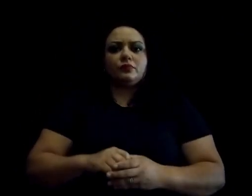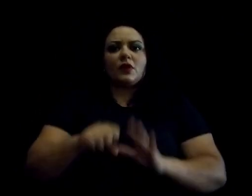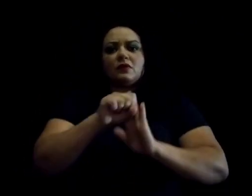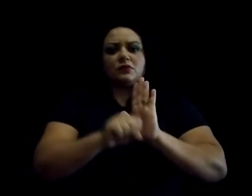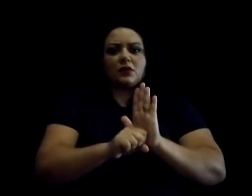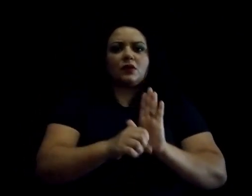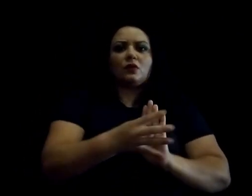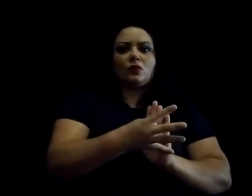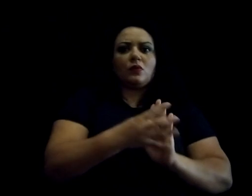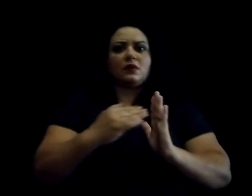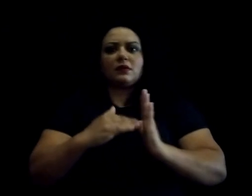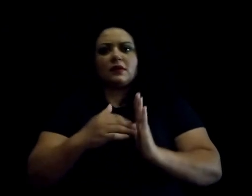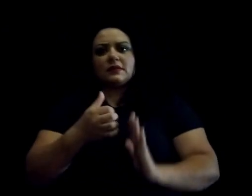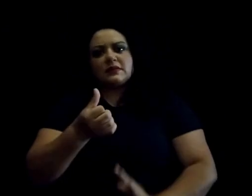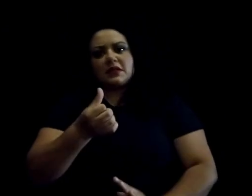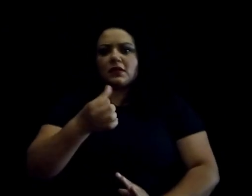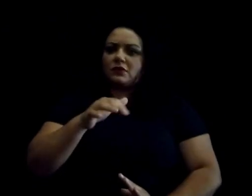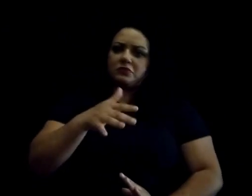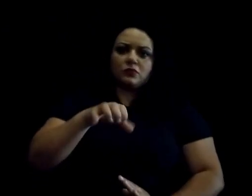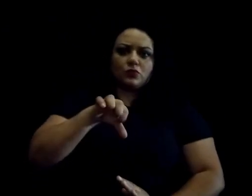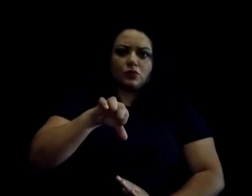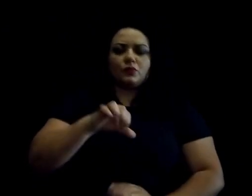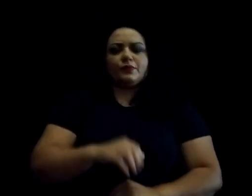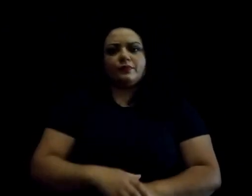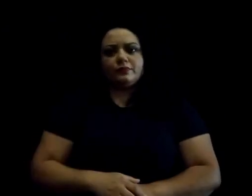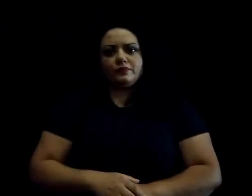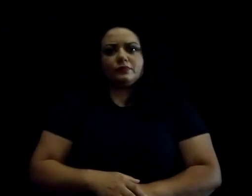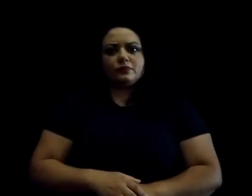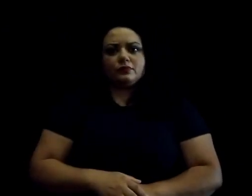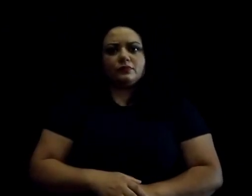Estimativa séculos IV, VI ou IX.